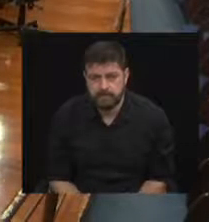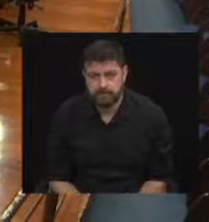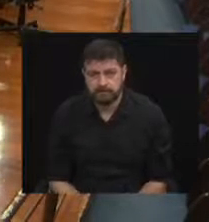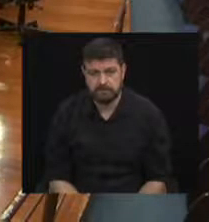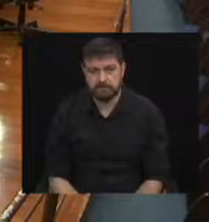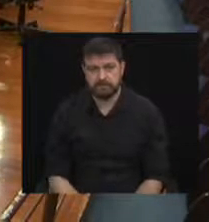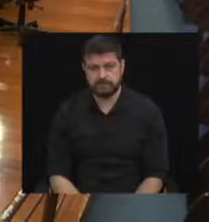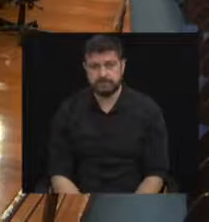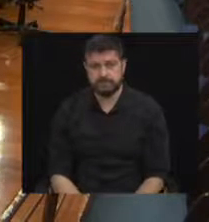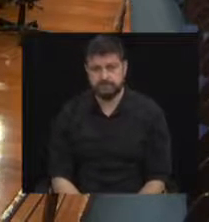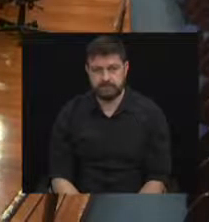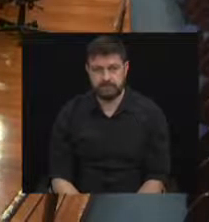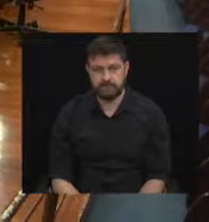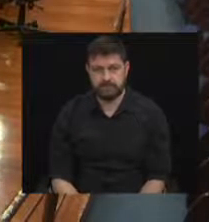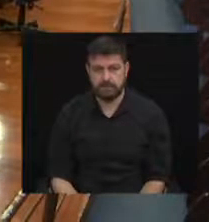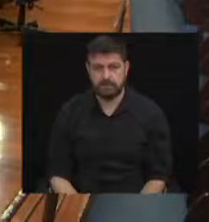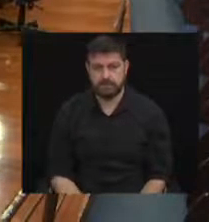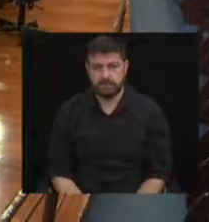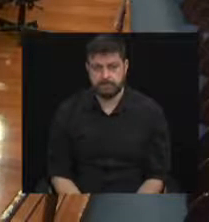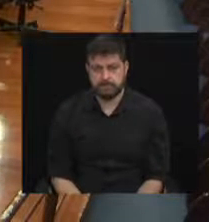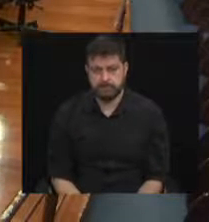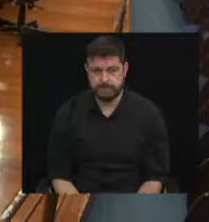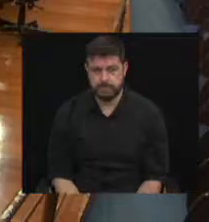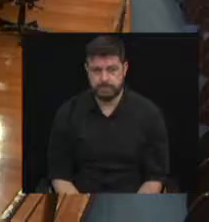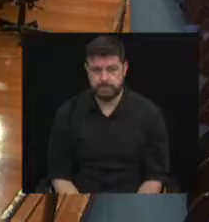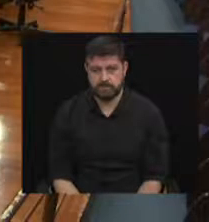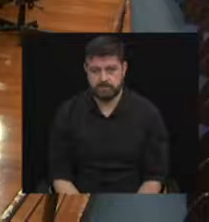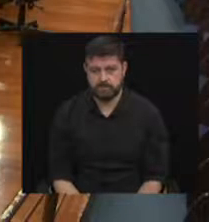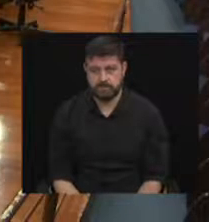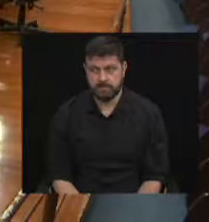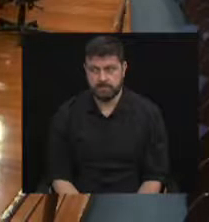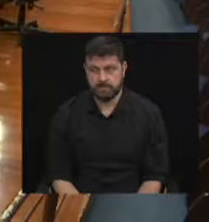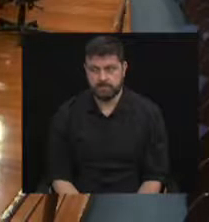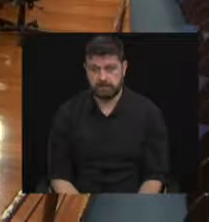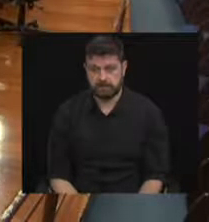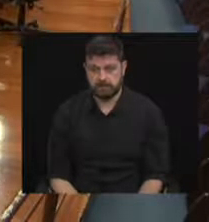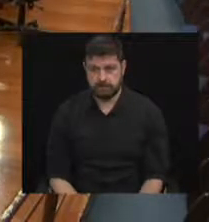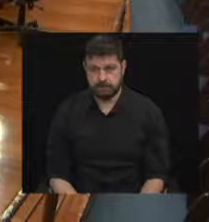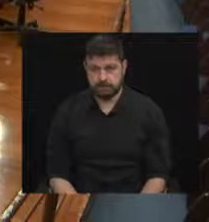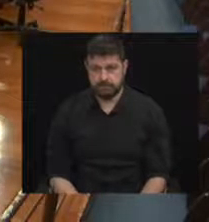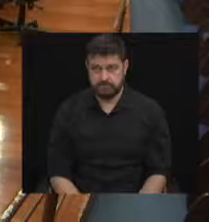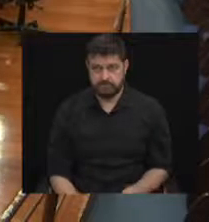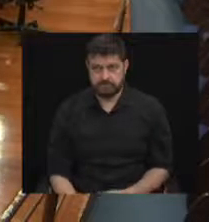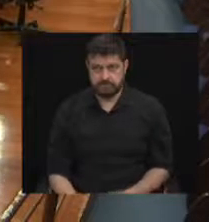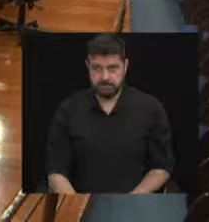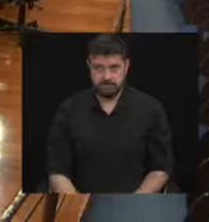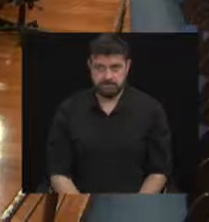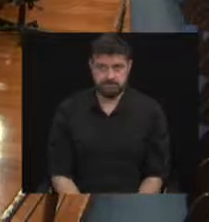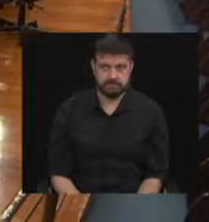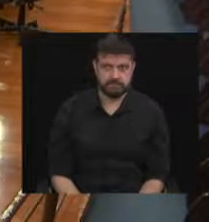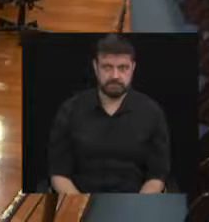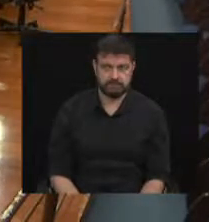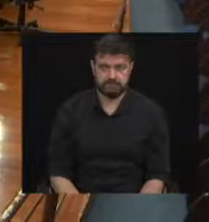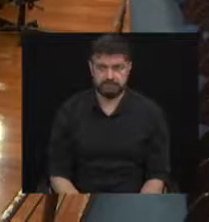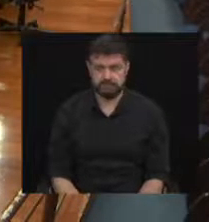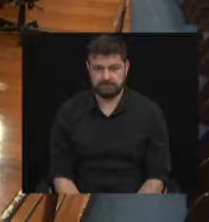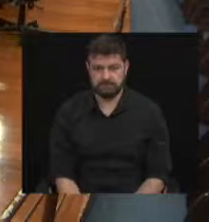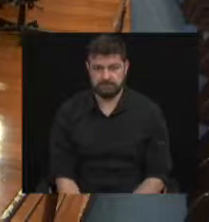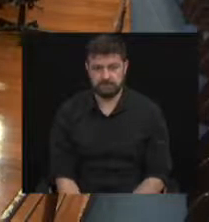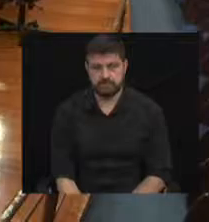Muito obrigado, senhor presidente. Obrigado, vereador Paulo Búfalo. Consulta o vereador Campos Filho, próximo vereador inscrito. Pois não, senhor presidente.